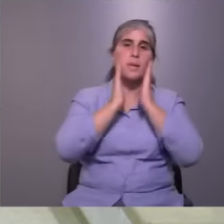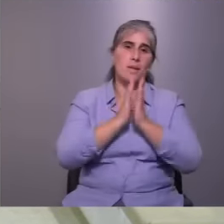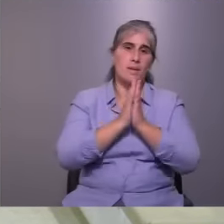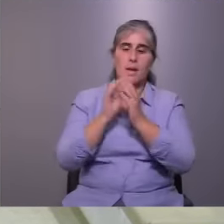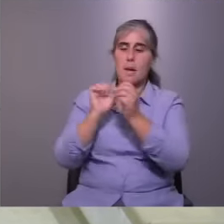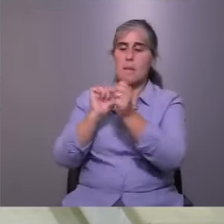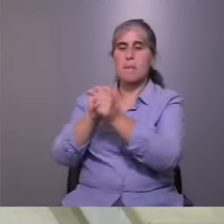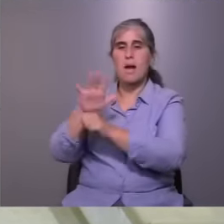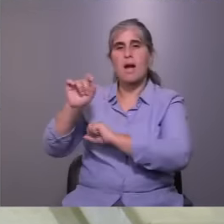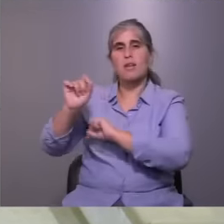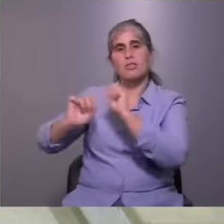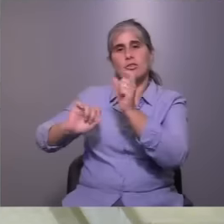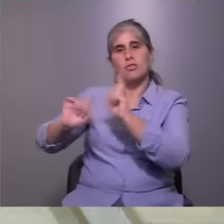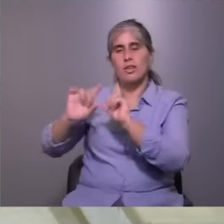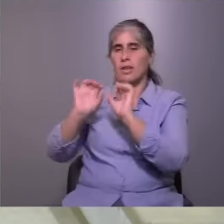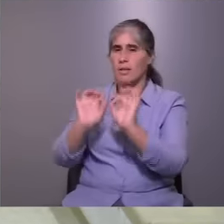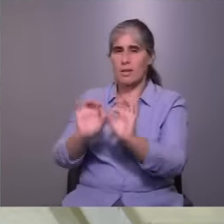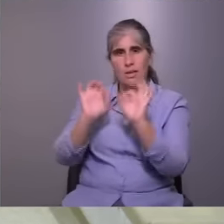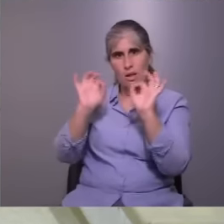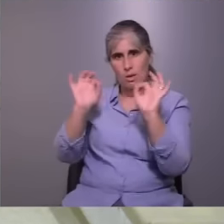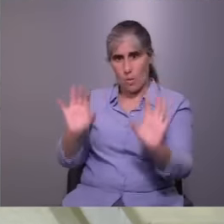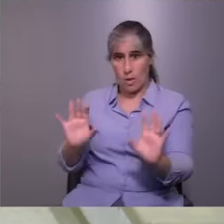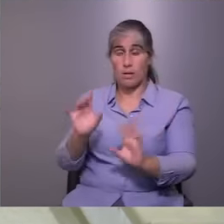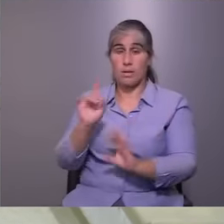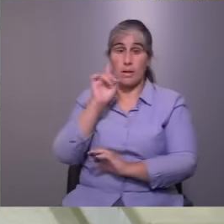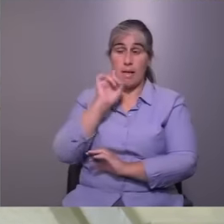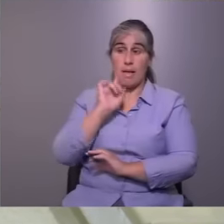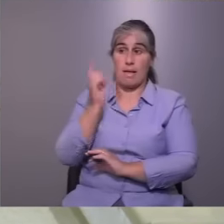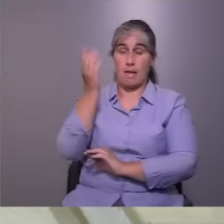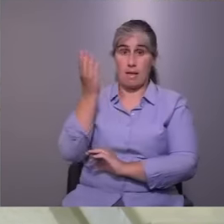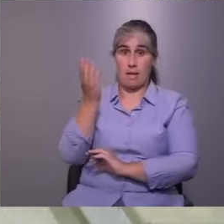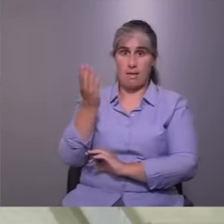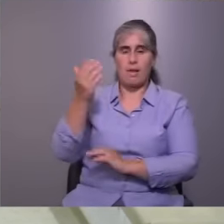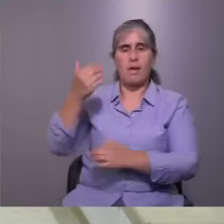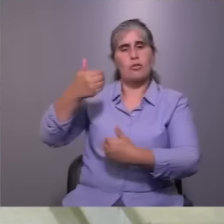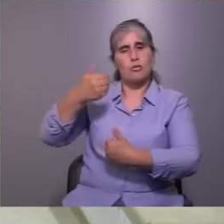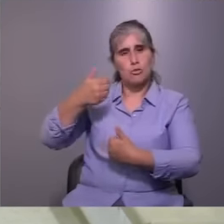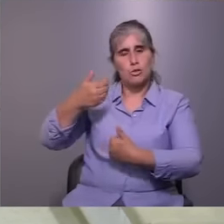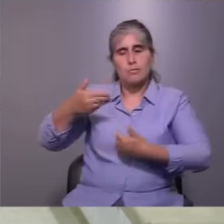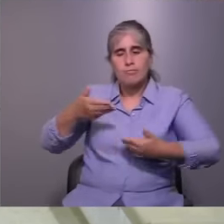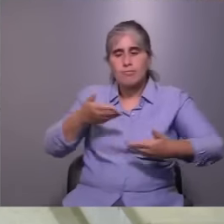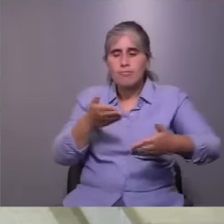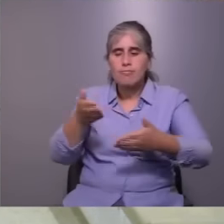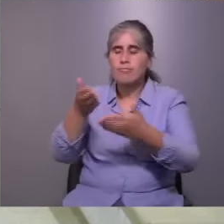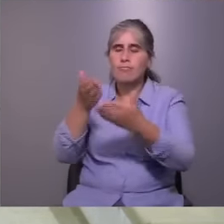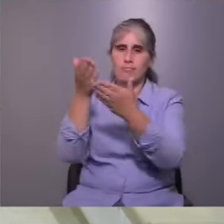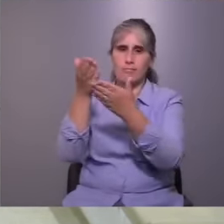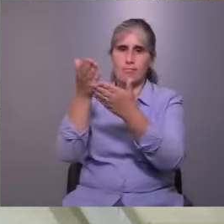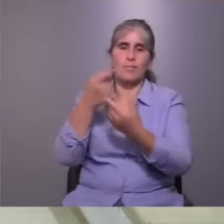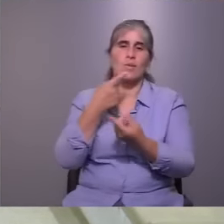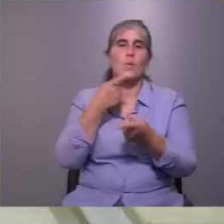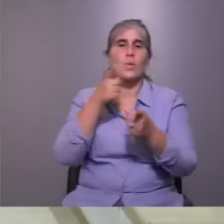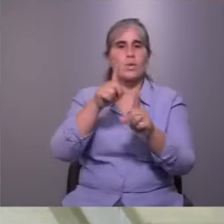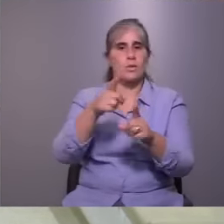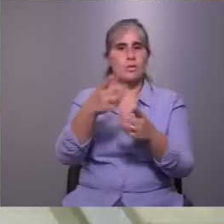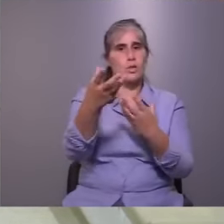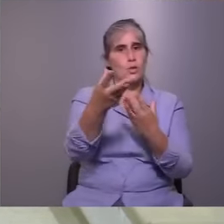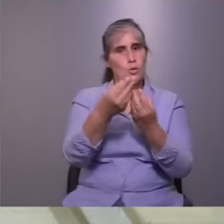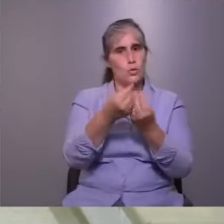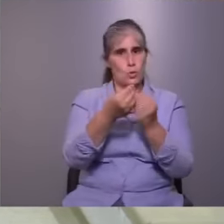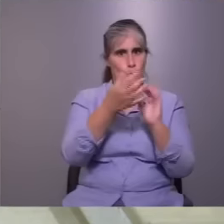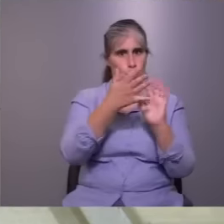forma particular com este título de estrela do mar, aquela que há de acompanhar a nossa vida, a